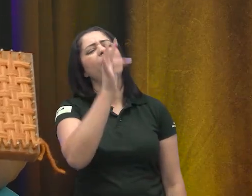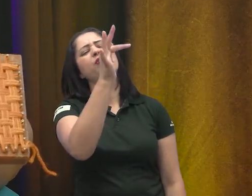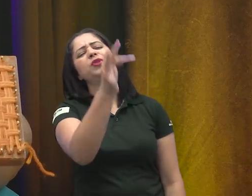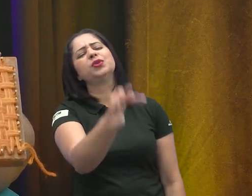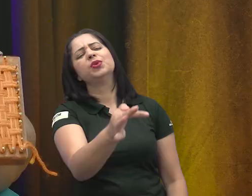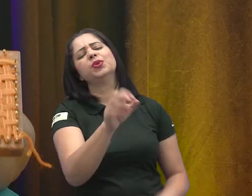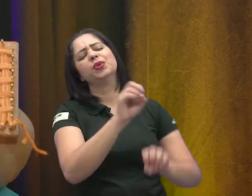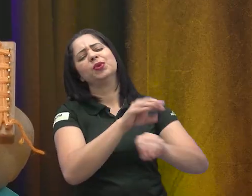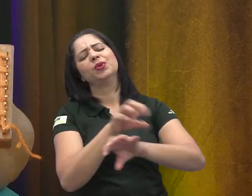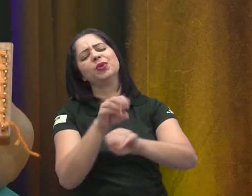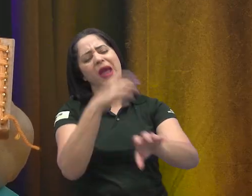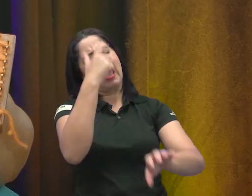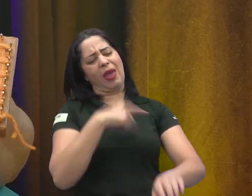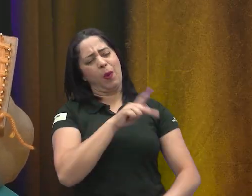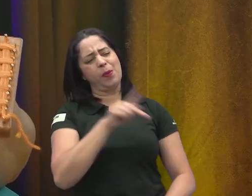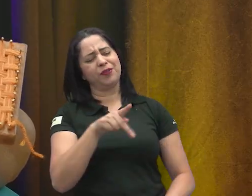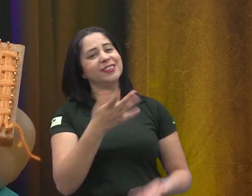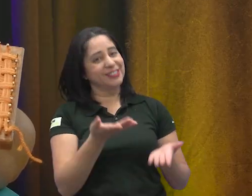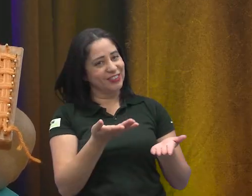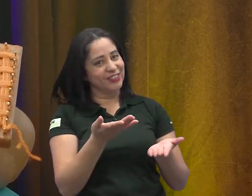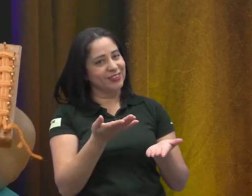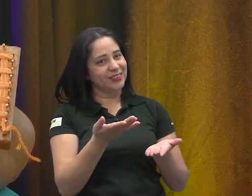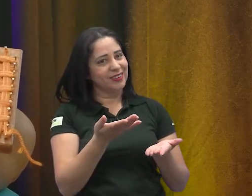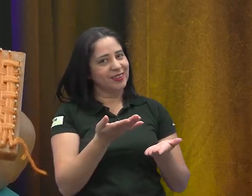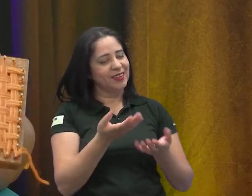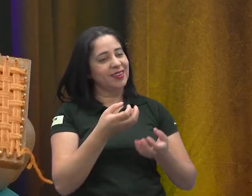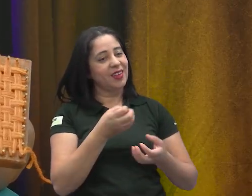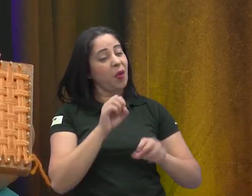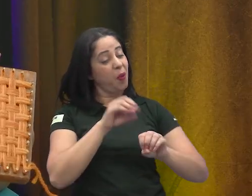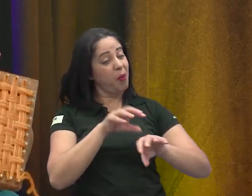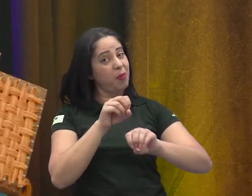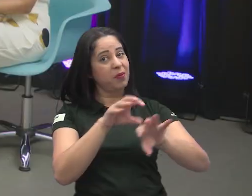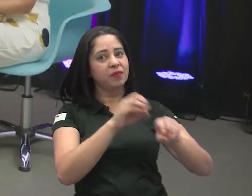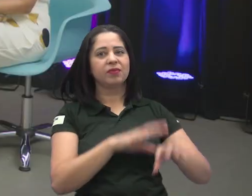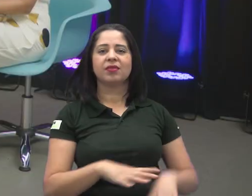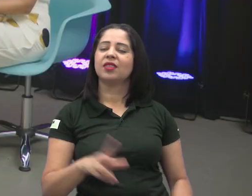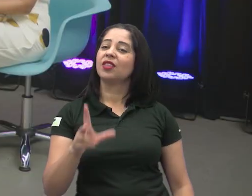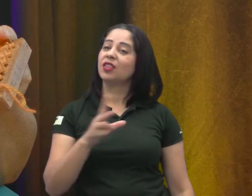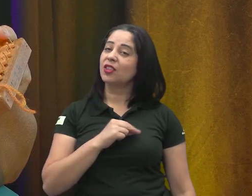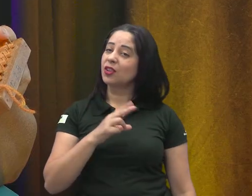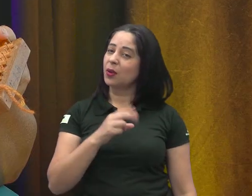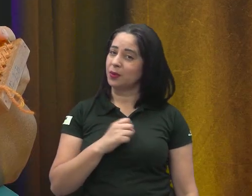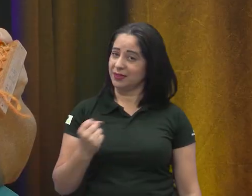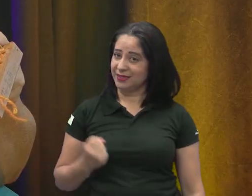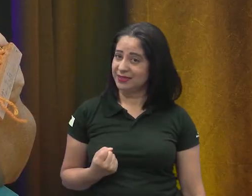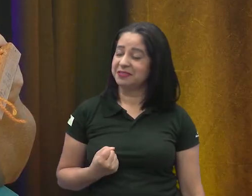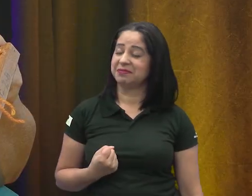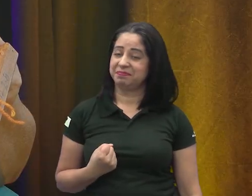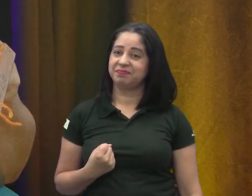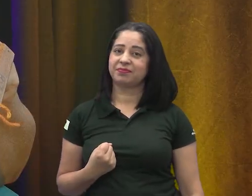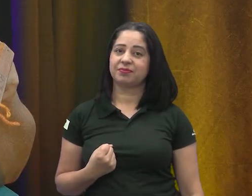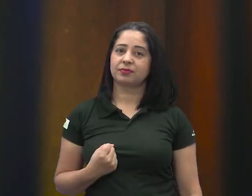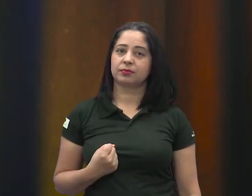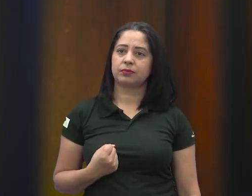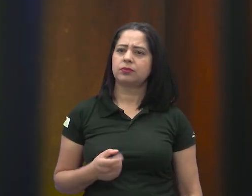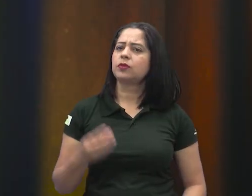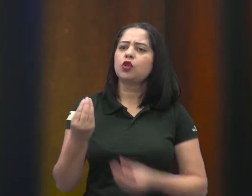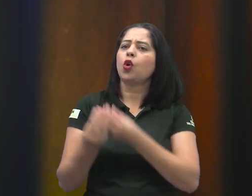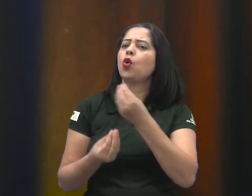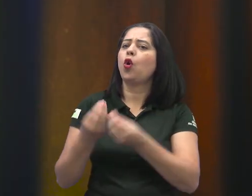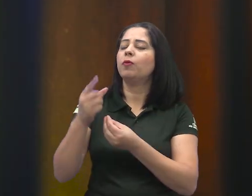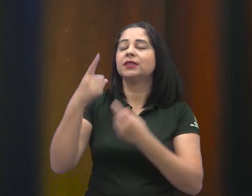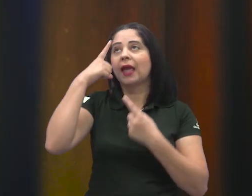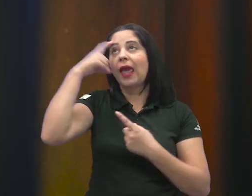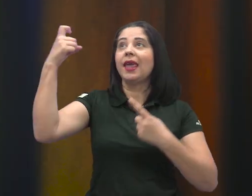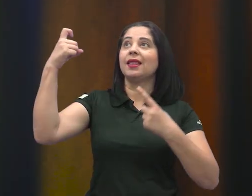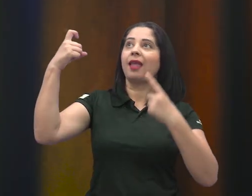dar aula, né? E transmitir os meus saberes. Inspiradora a sua história. Mirna, como é para você o processo criativo